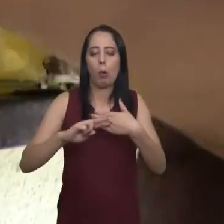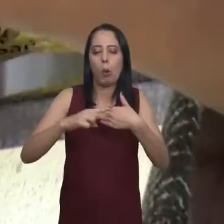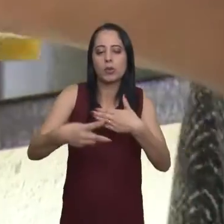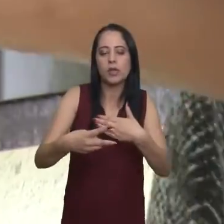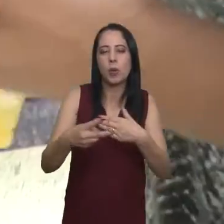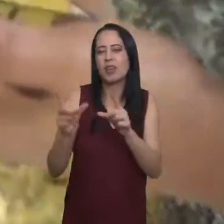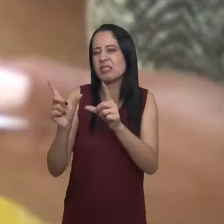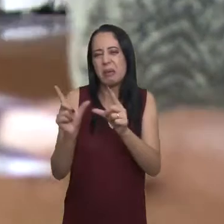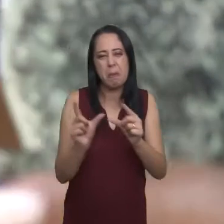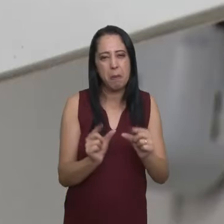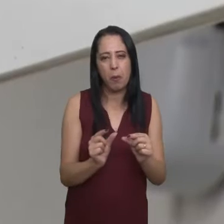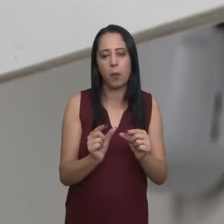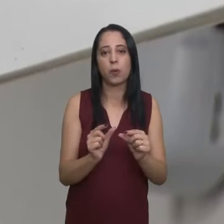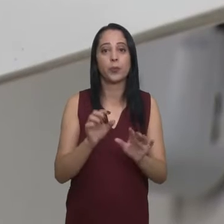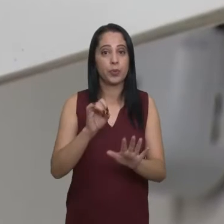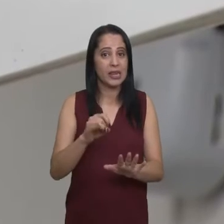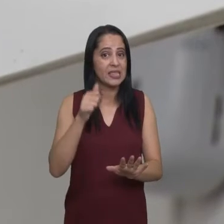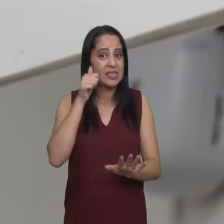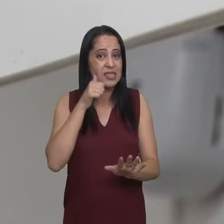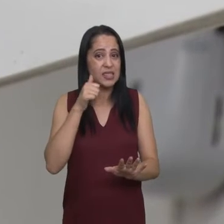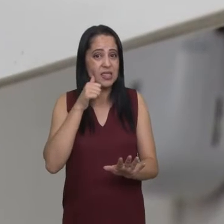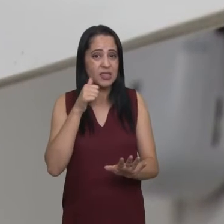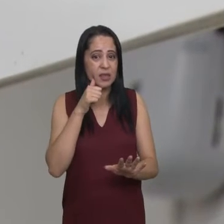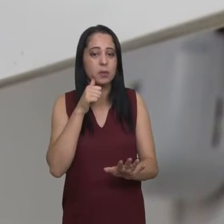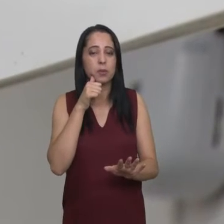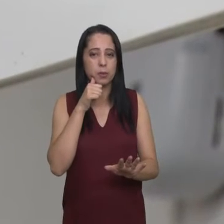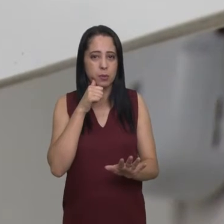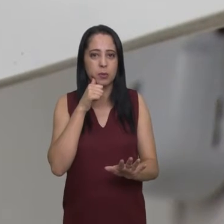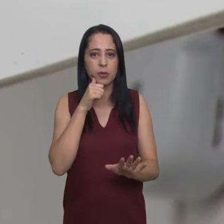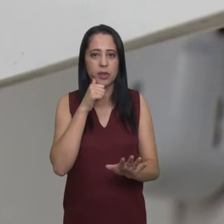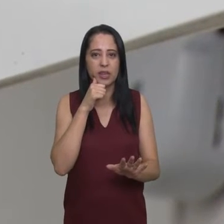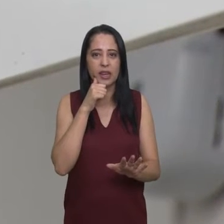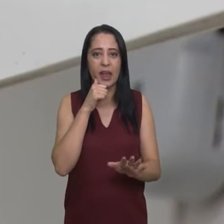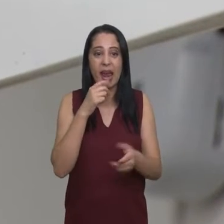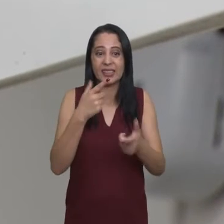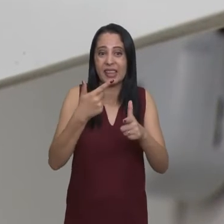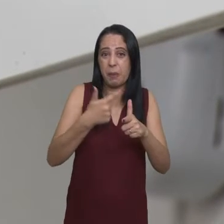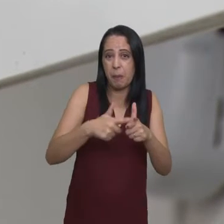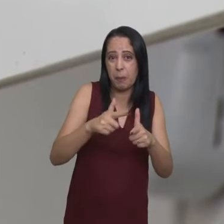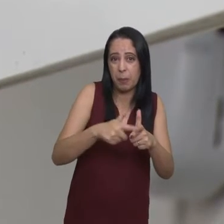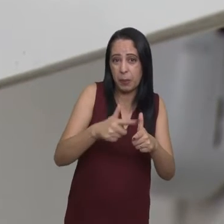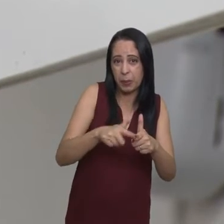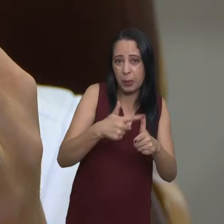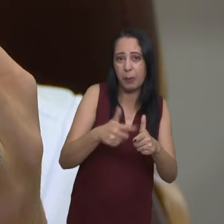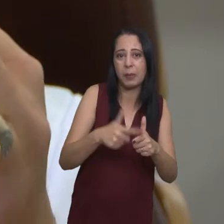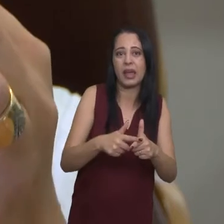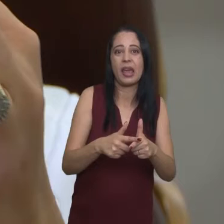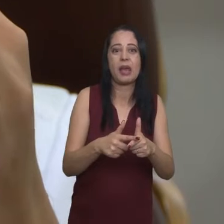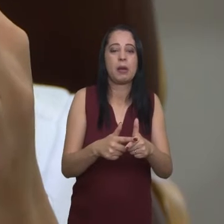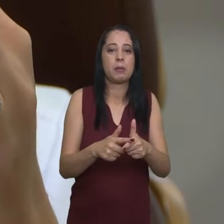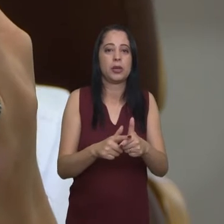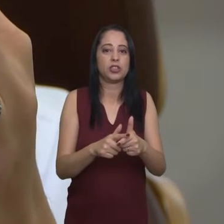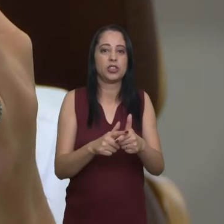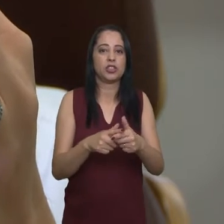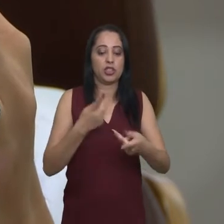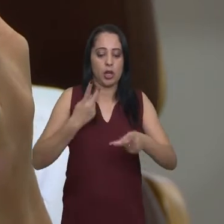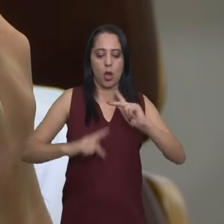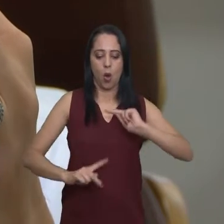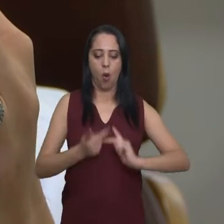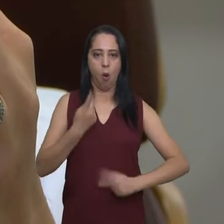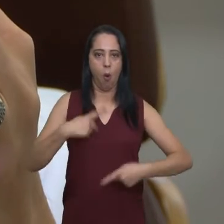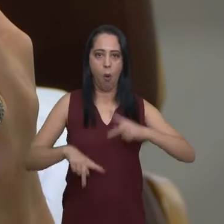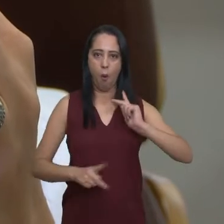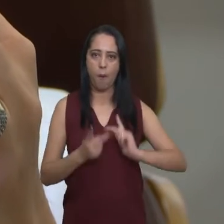e é recomendado para mulheres que apresentam contraindicação ao hormônio progesterona. A doutora Denise Leal